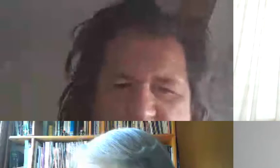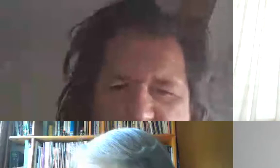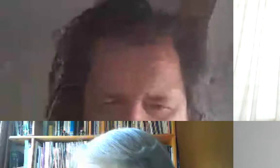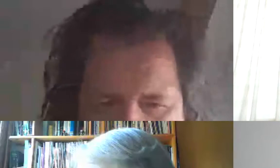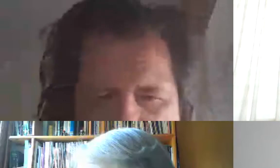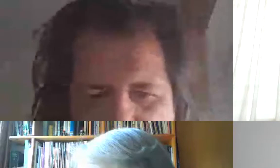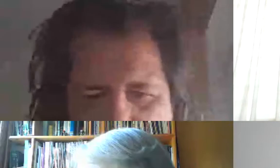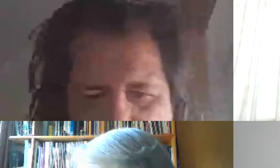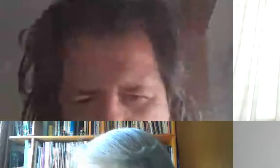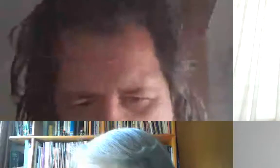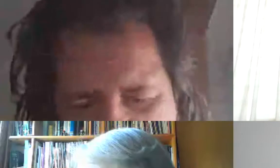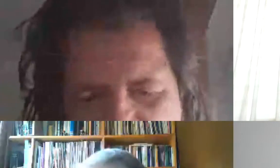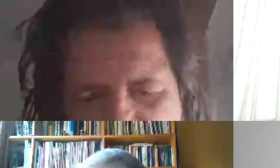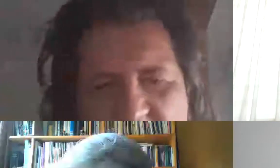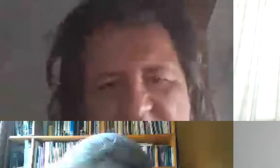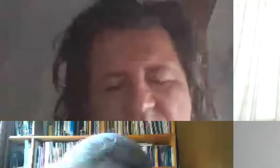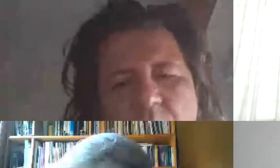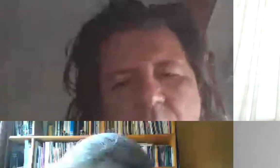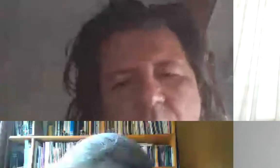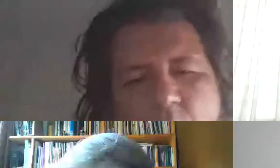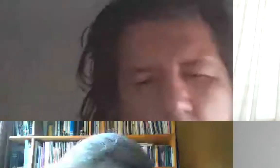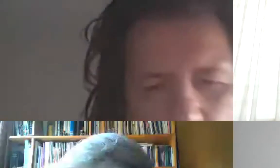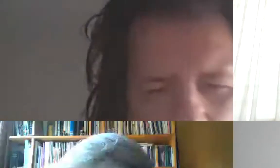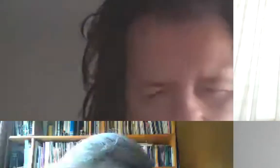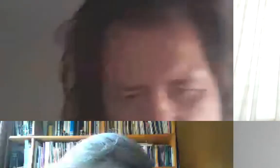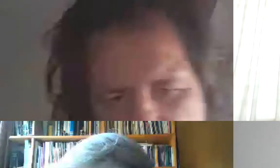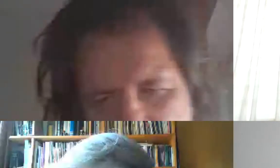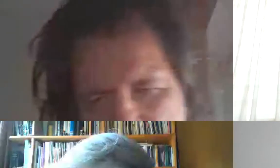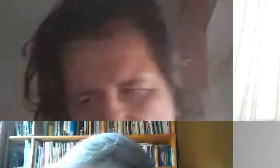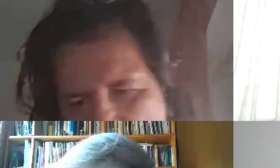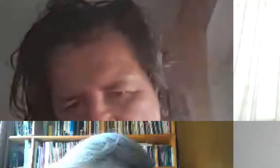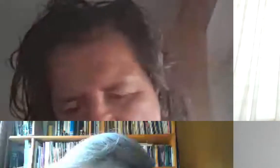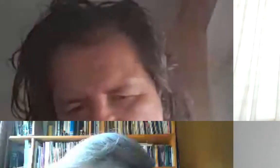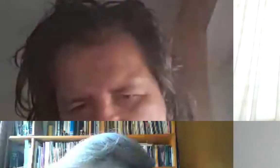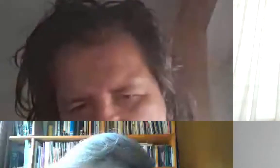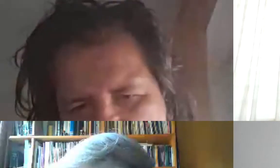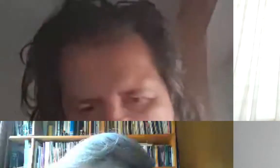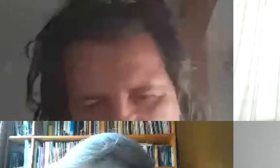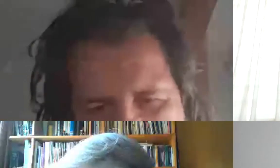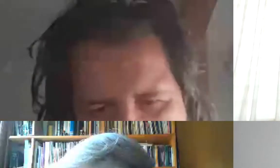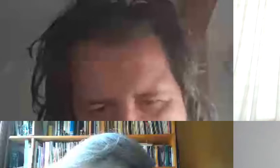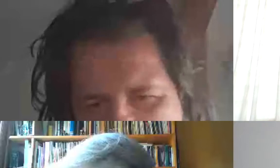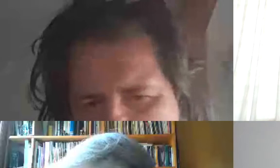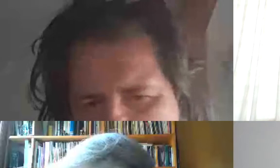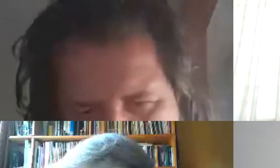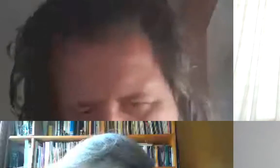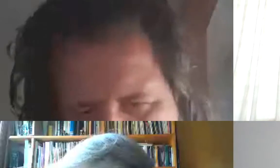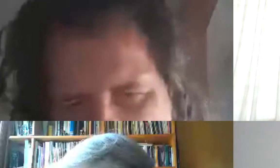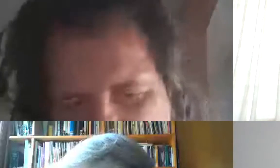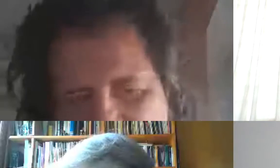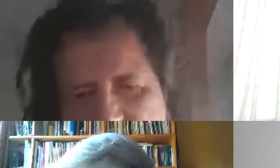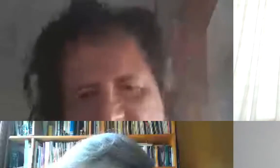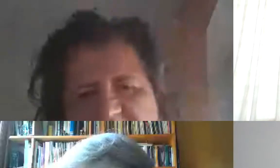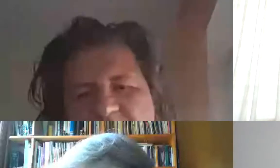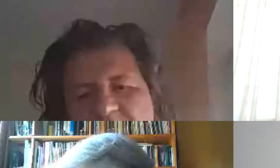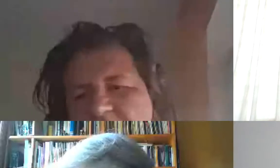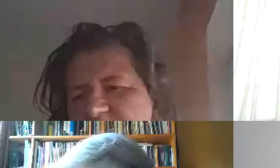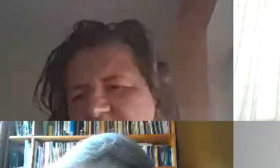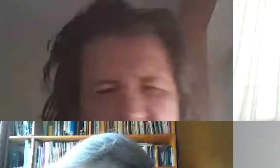filosófica e a hibridação do cristianismo com a tradição clássica grega, em particular com